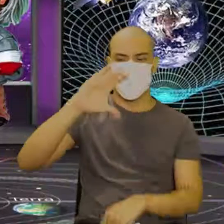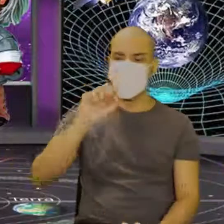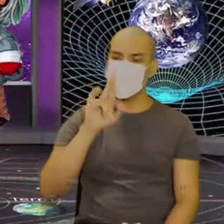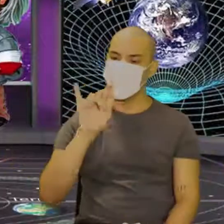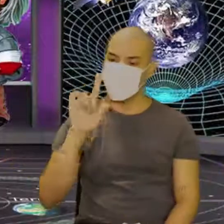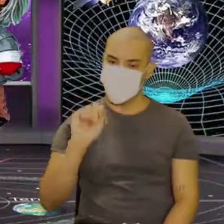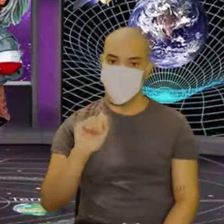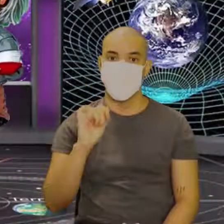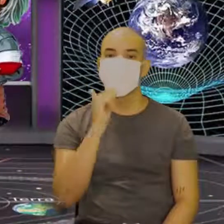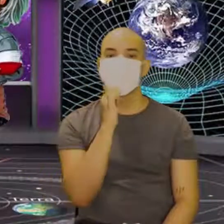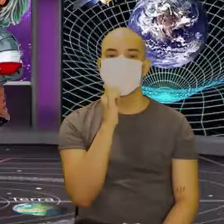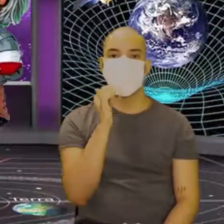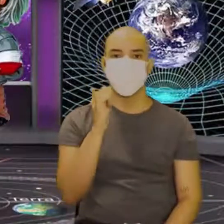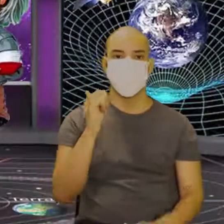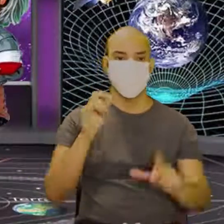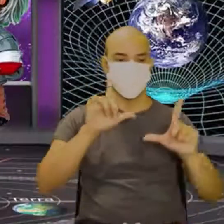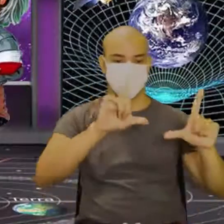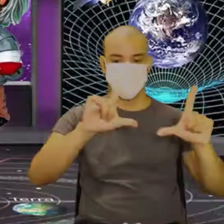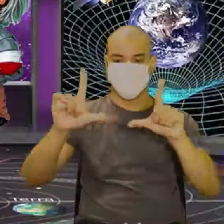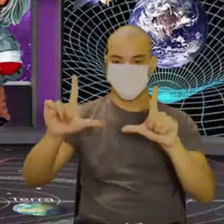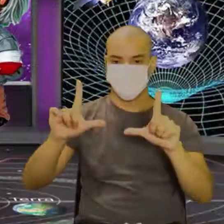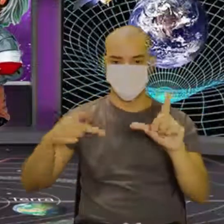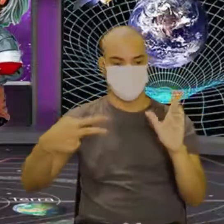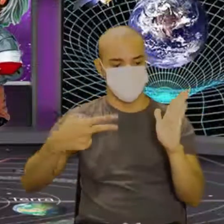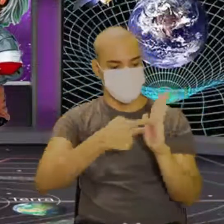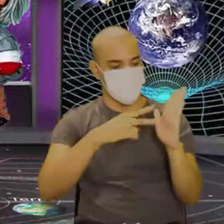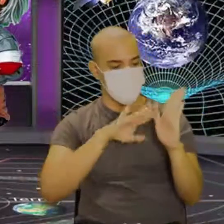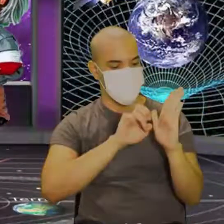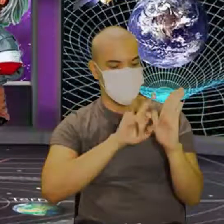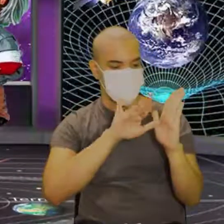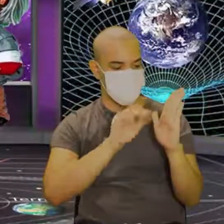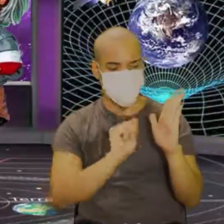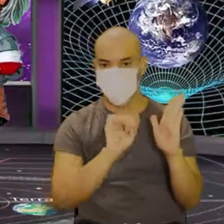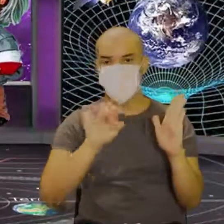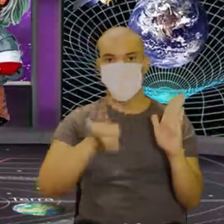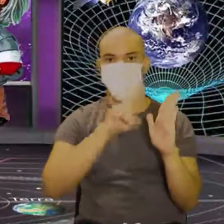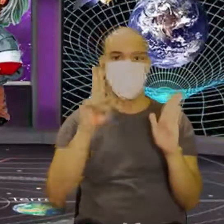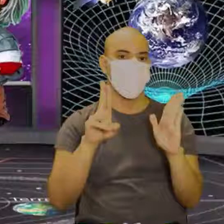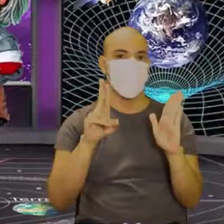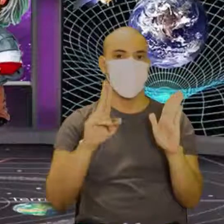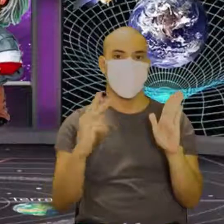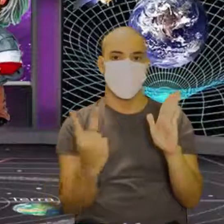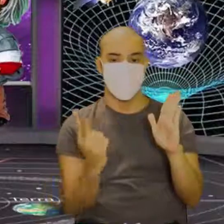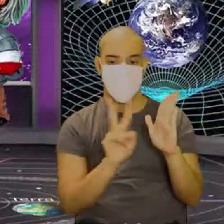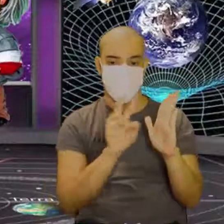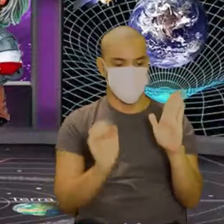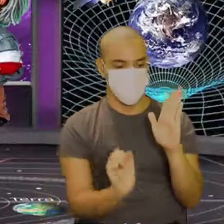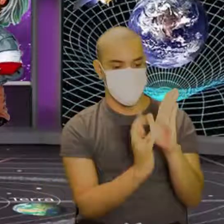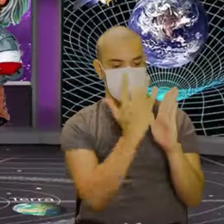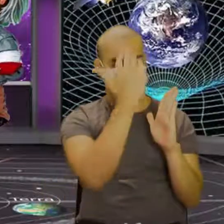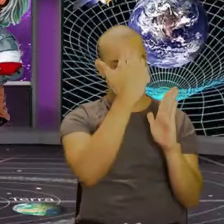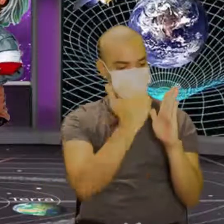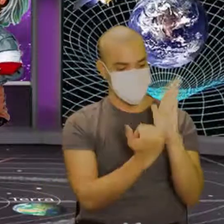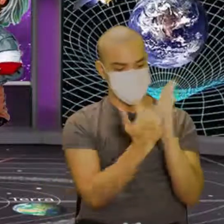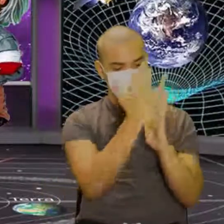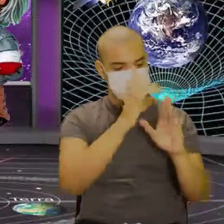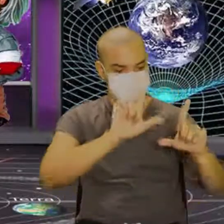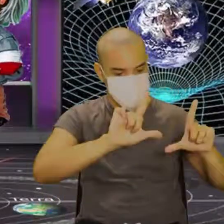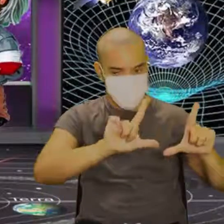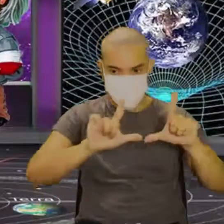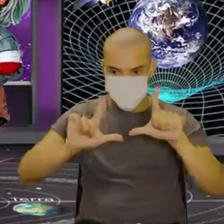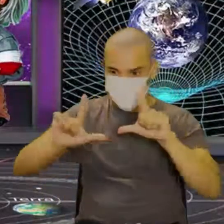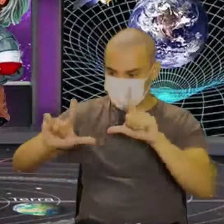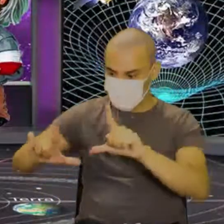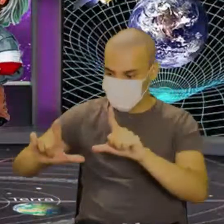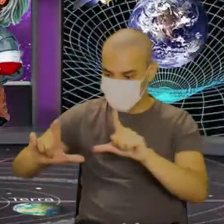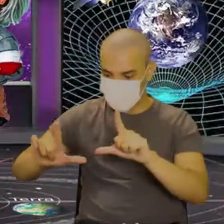meu capacitor, né, uma bateria ou um gerador com uma voltagem alta e eu preciso que essas placas fiquem próximas e elas